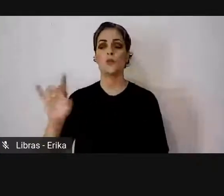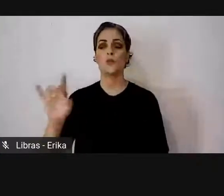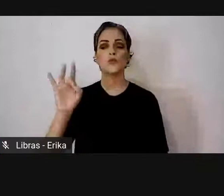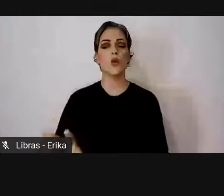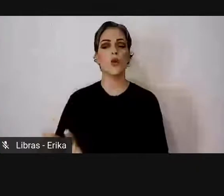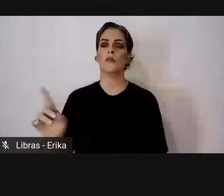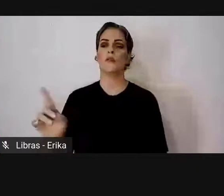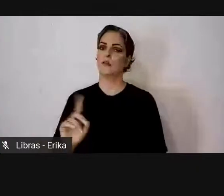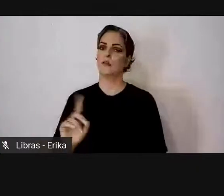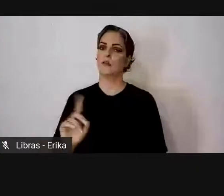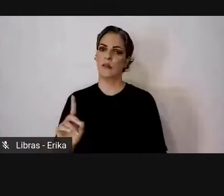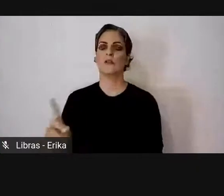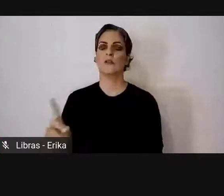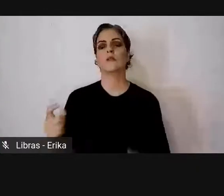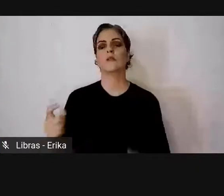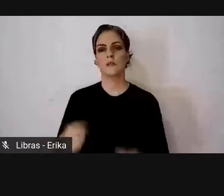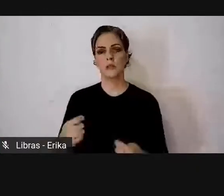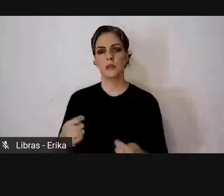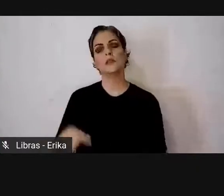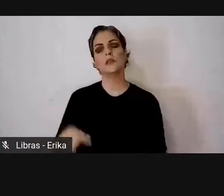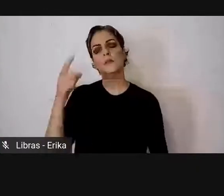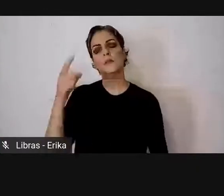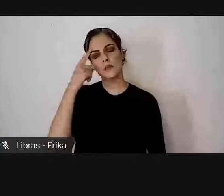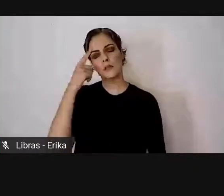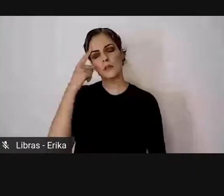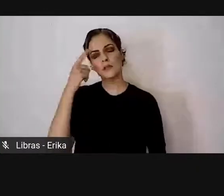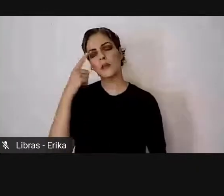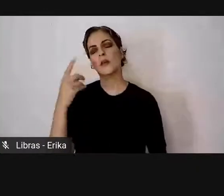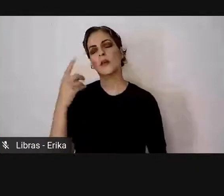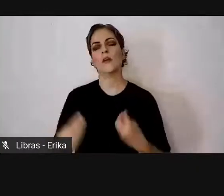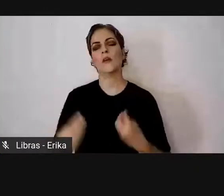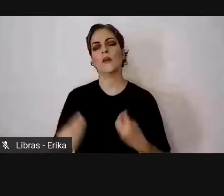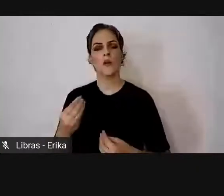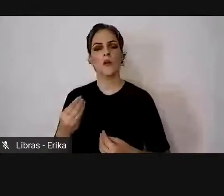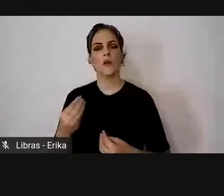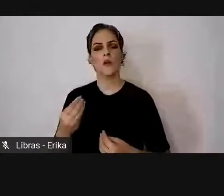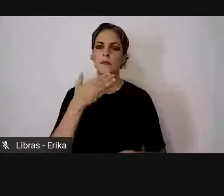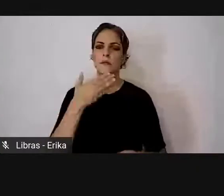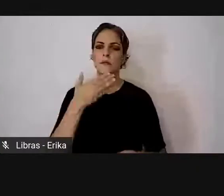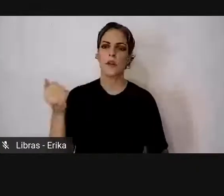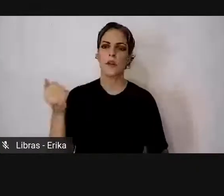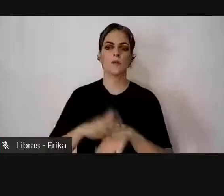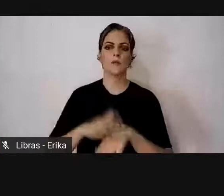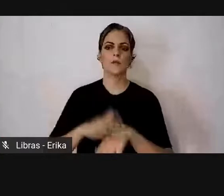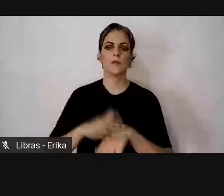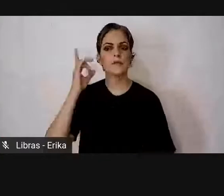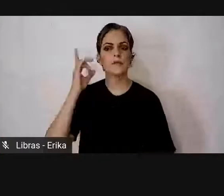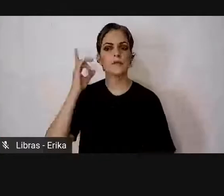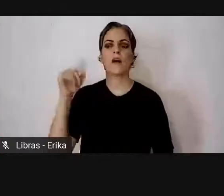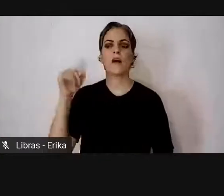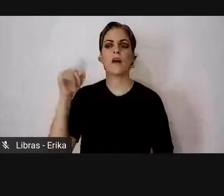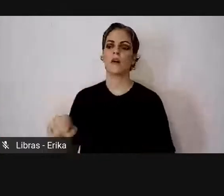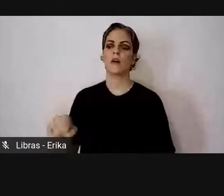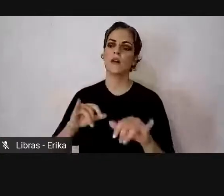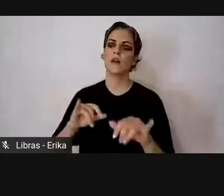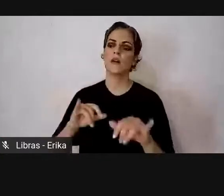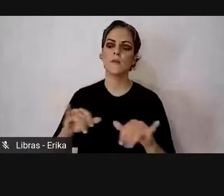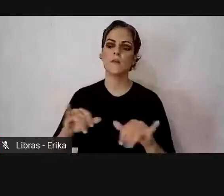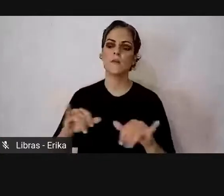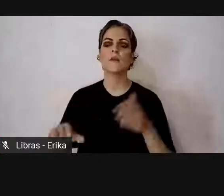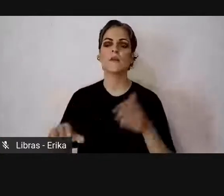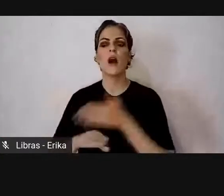de que aquelas informações pudessem ser acessadas, né? E algumas informações que